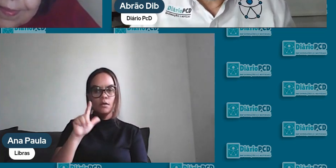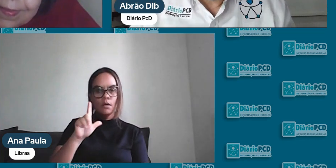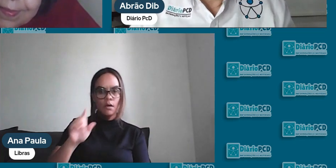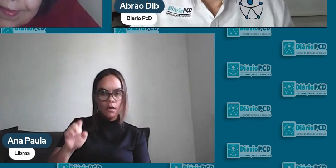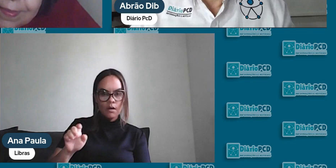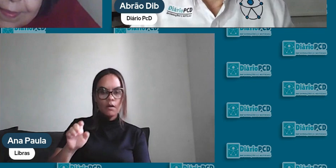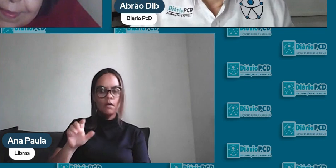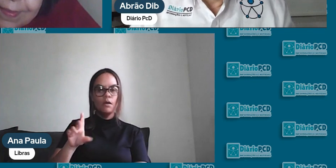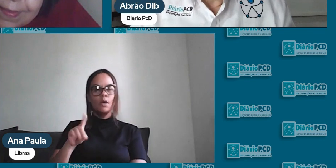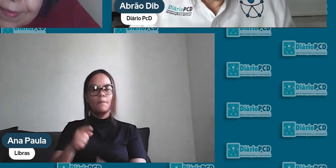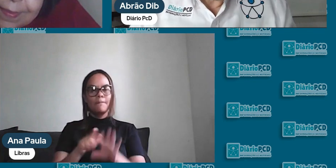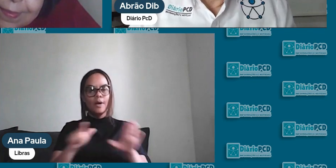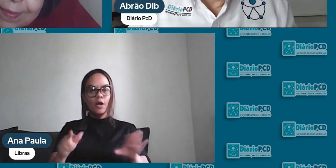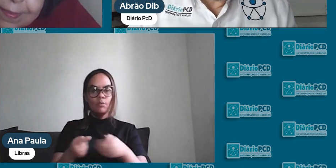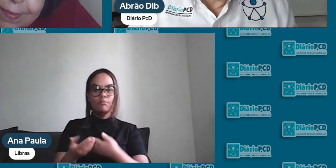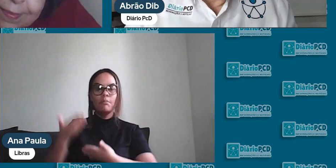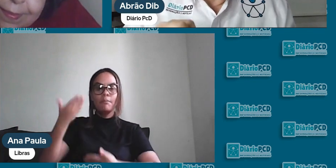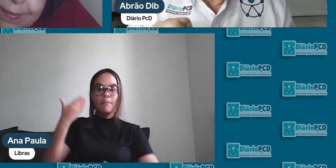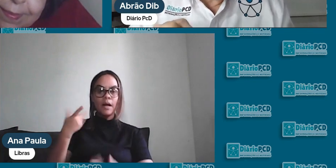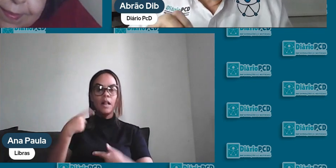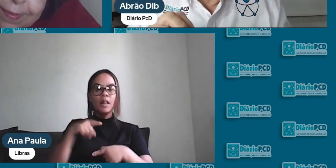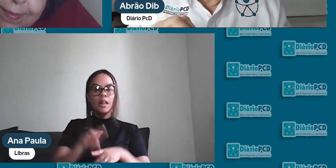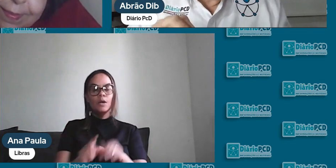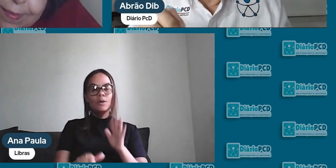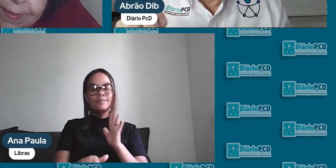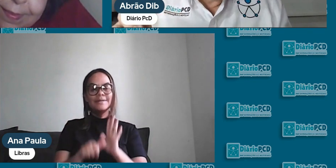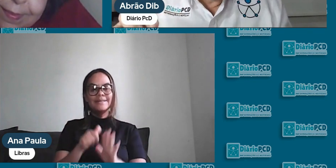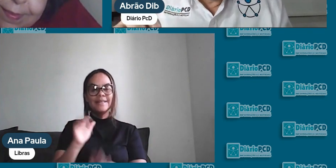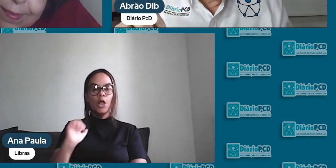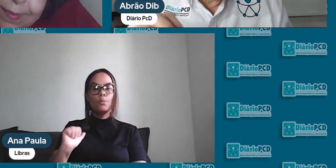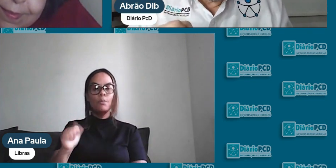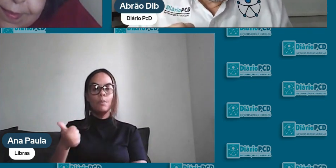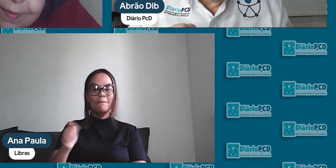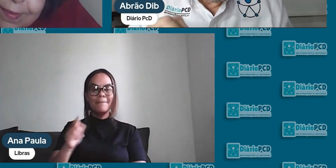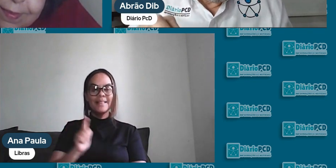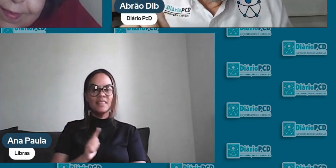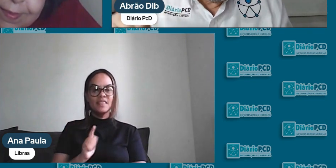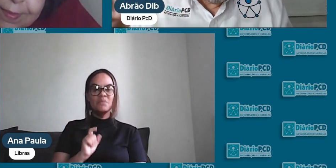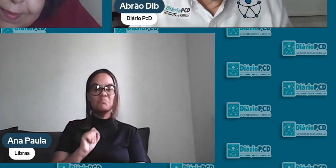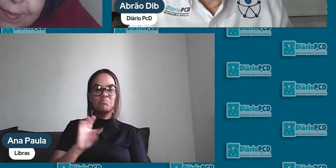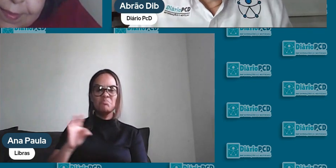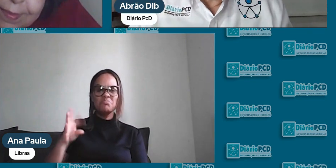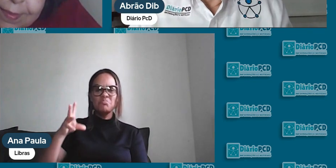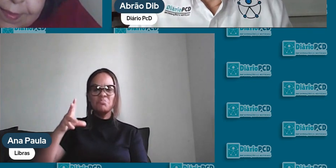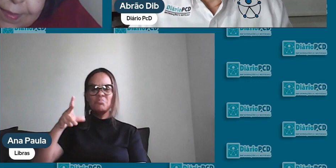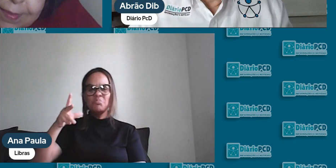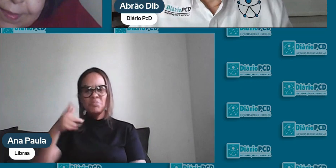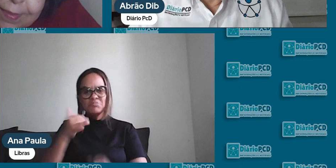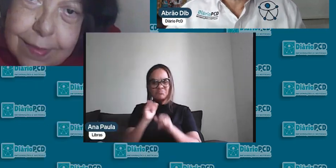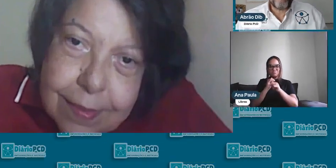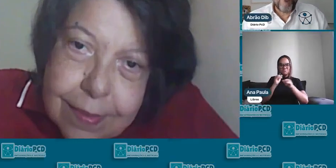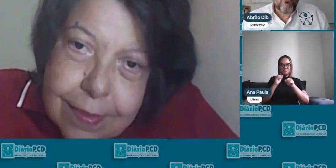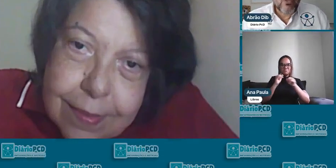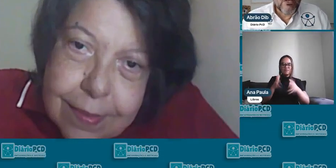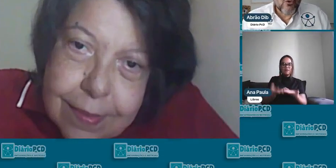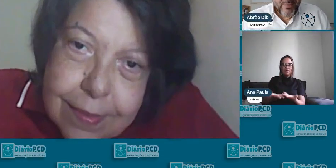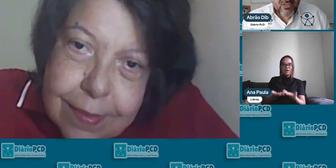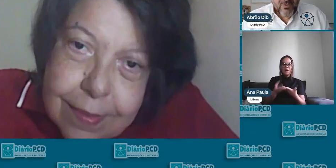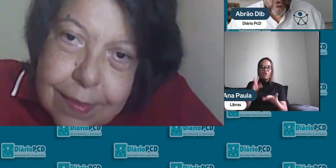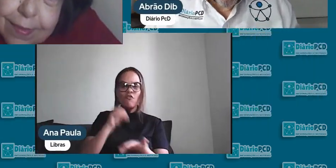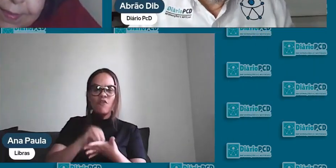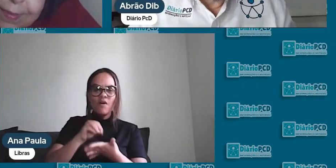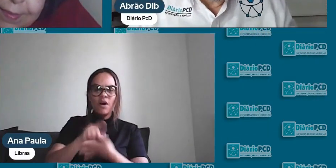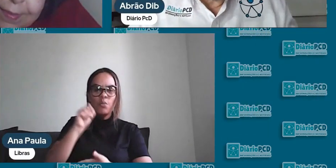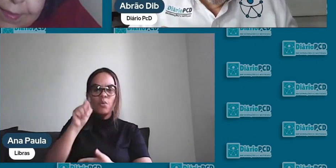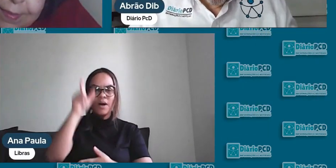semana passada, doutora, qual é a sua primeira avaliação sobre tudo isso que foi divulgado? O que é que está faltando para